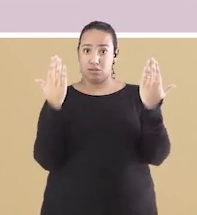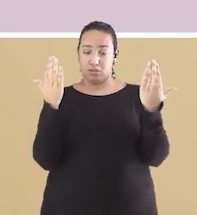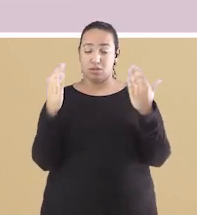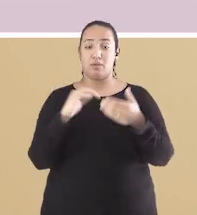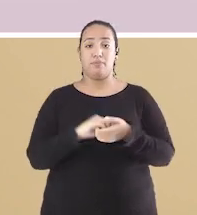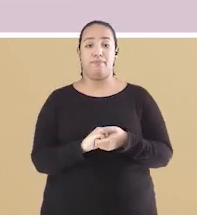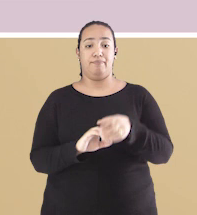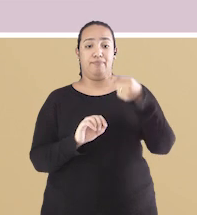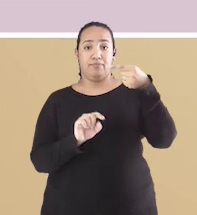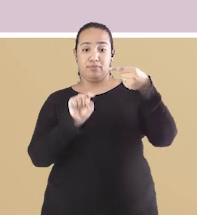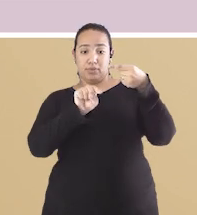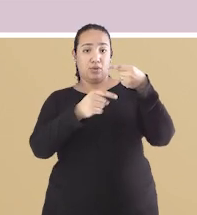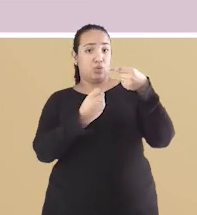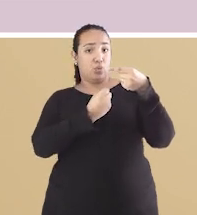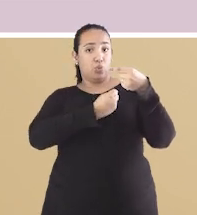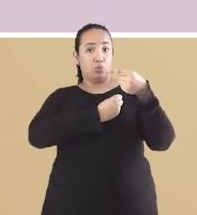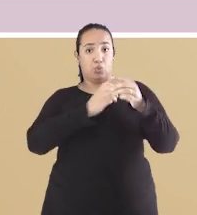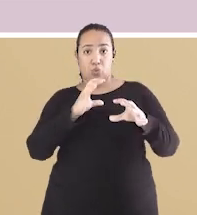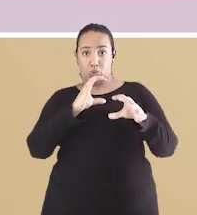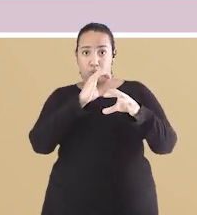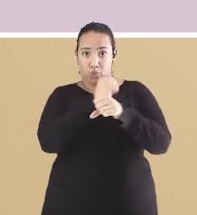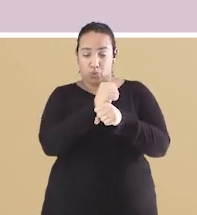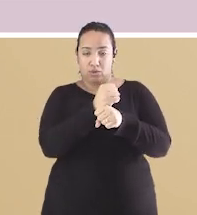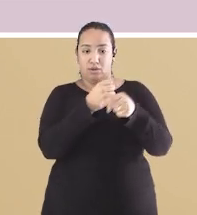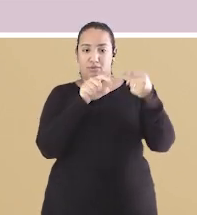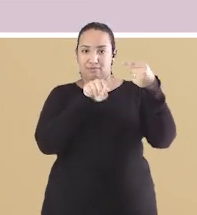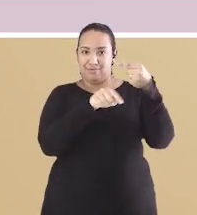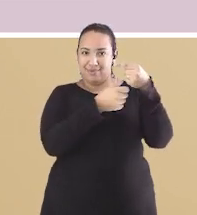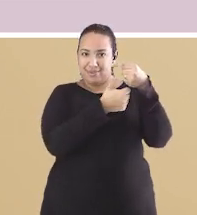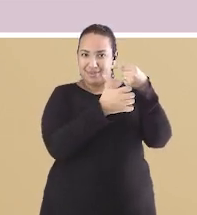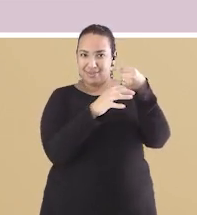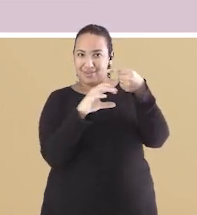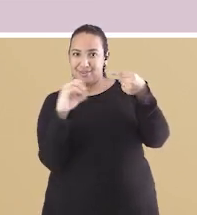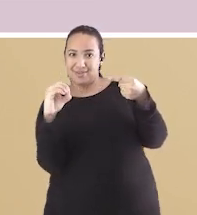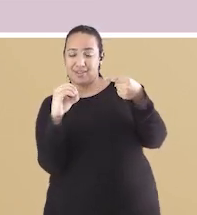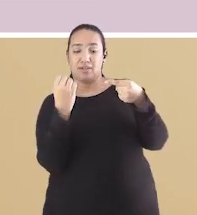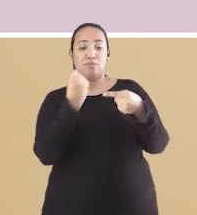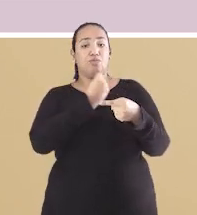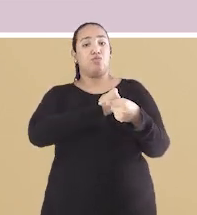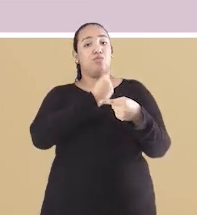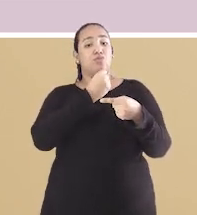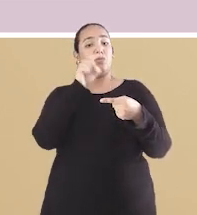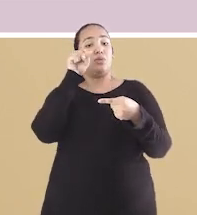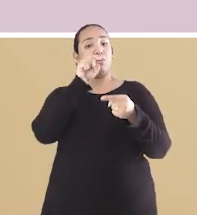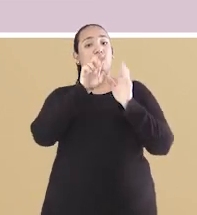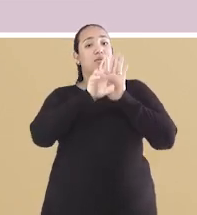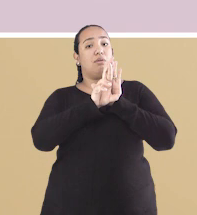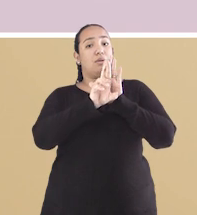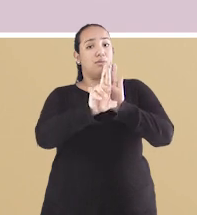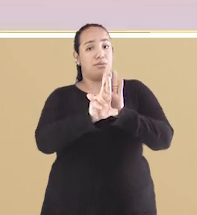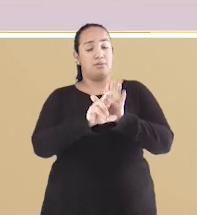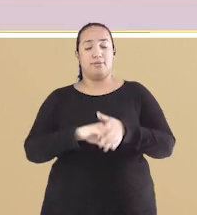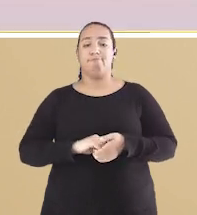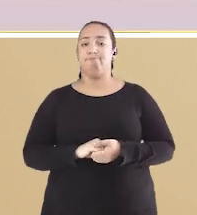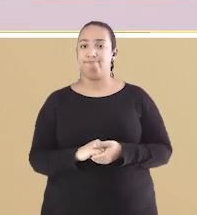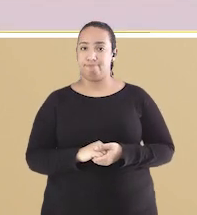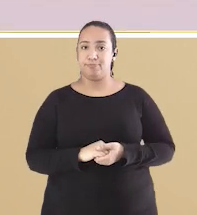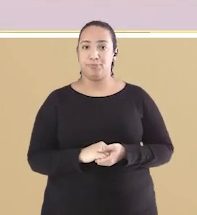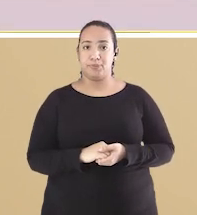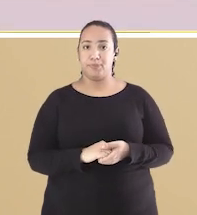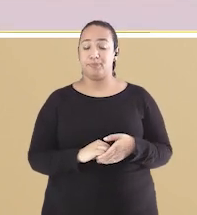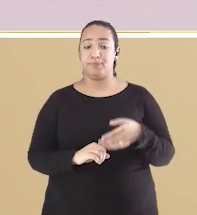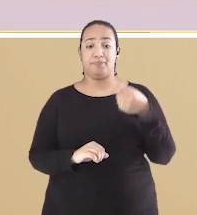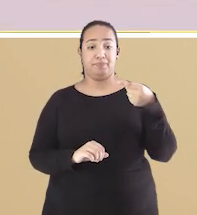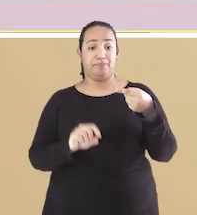que está no denominador, que no caso é o 100, e uma parte, que vai estar representada no numerador.